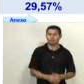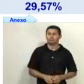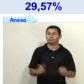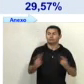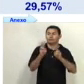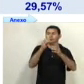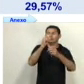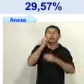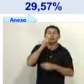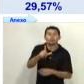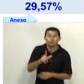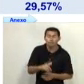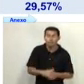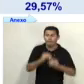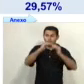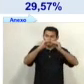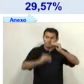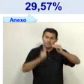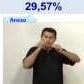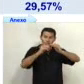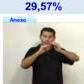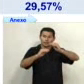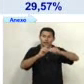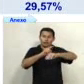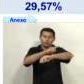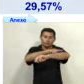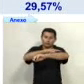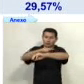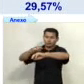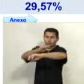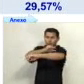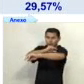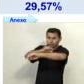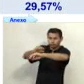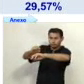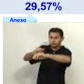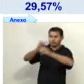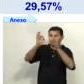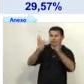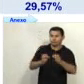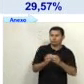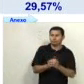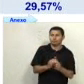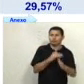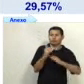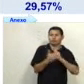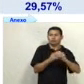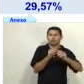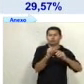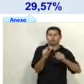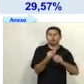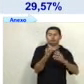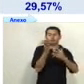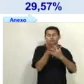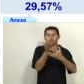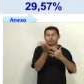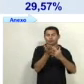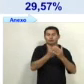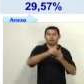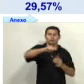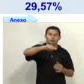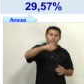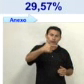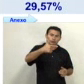Esse valor que está em azul, pessoal, que está abaixo dessas duas curvas, tem uma curva em azul, tá? Que justamente pega toda essa área entre 12